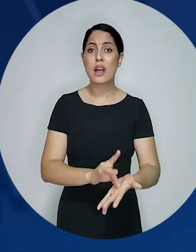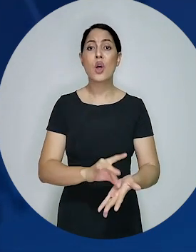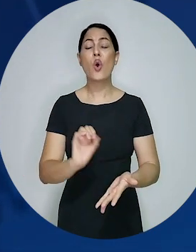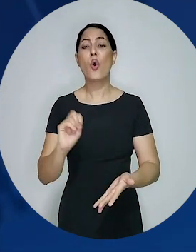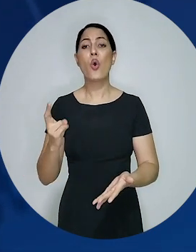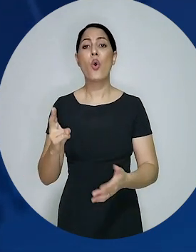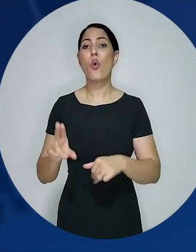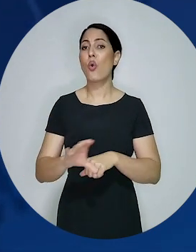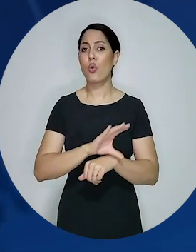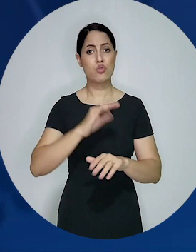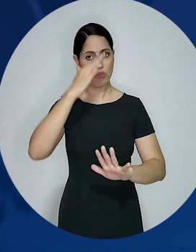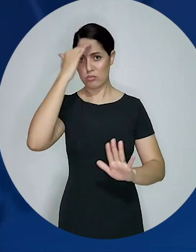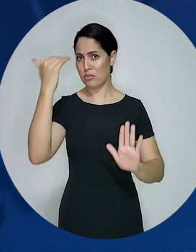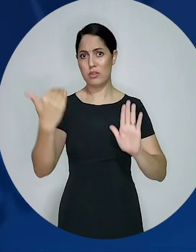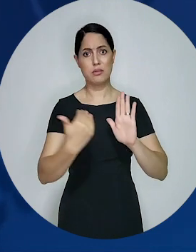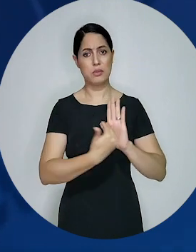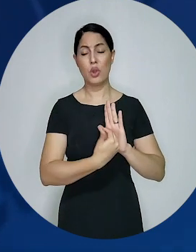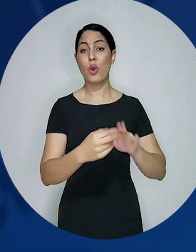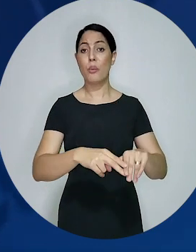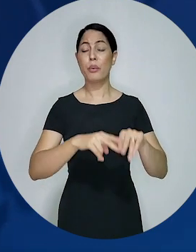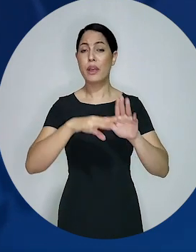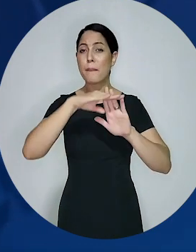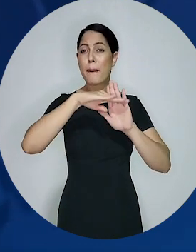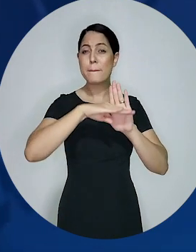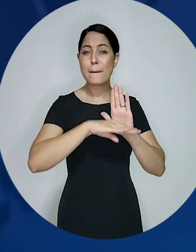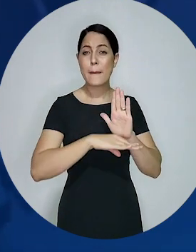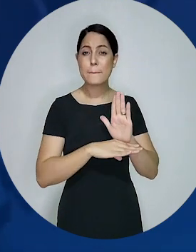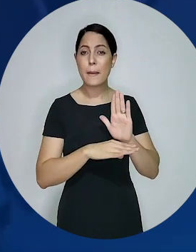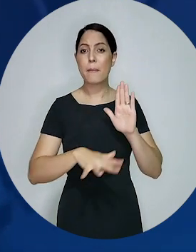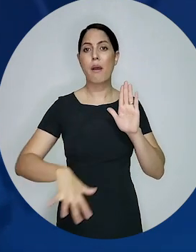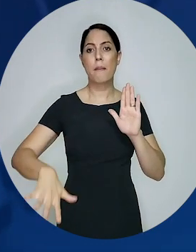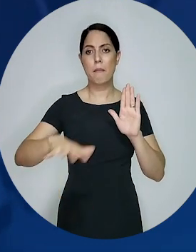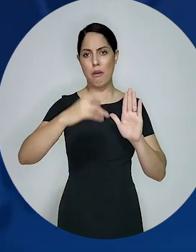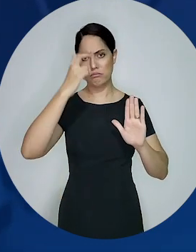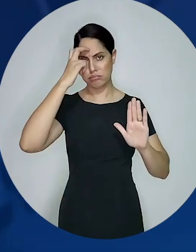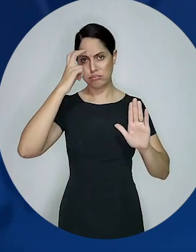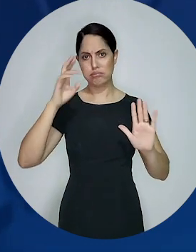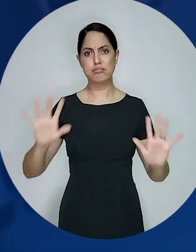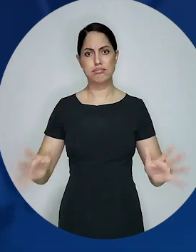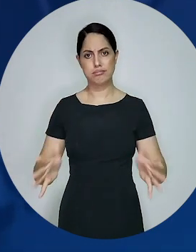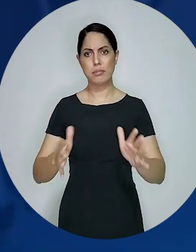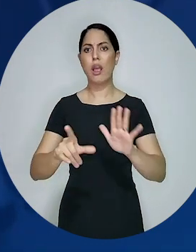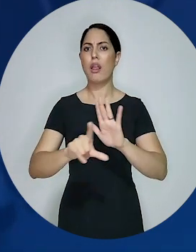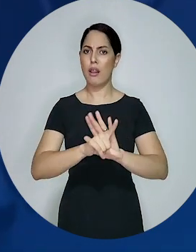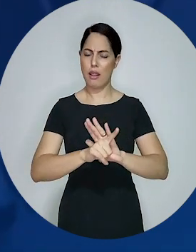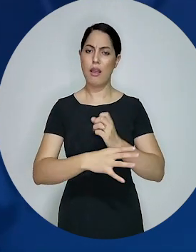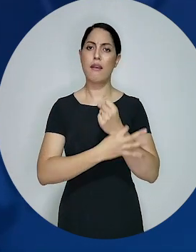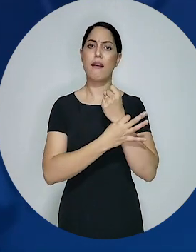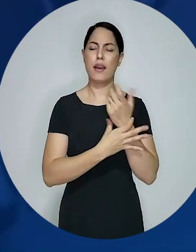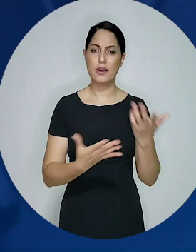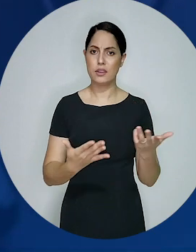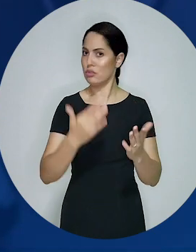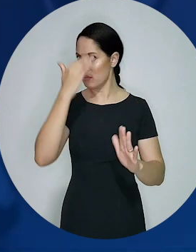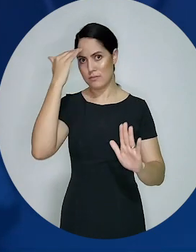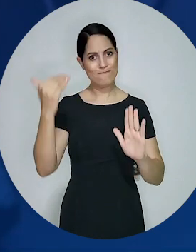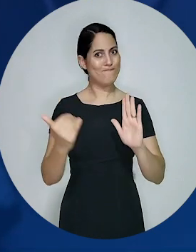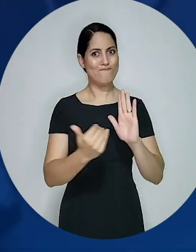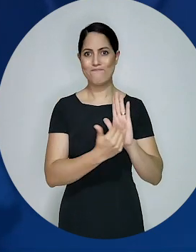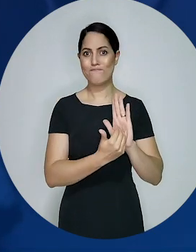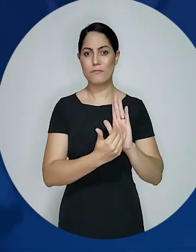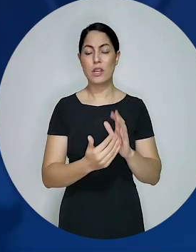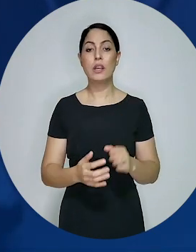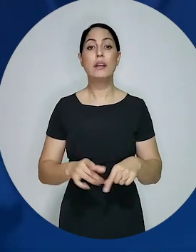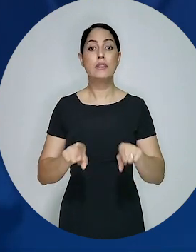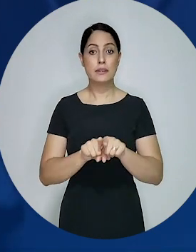ou a aplicação deliberadamente inconstitucional dos principais mecanismos de fomento e incentivo previstos em lei.